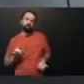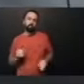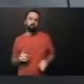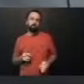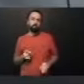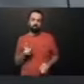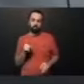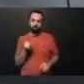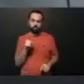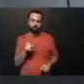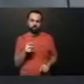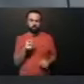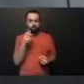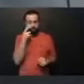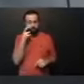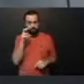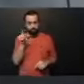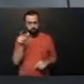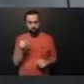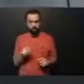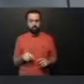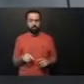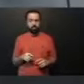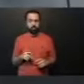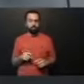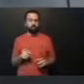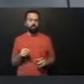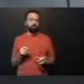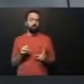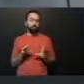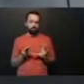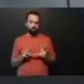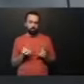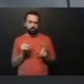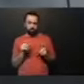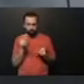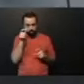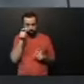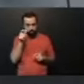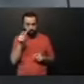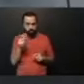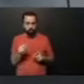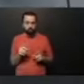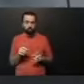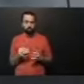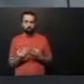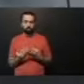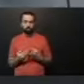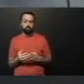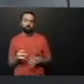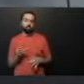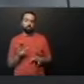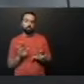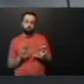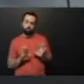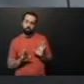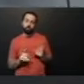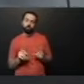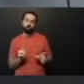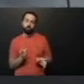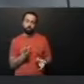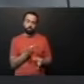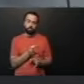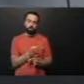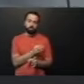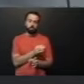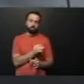vocês podem assistir a aula novamente, vai dando pause, se não deu tempo de fazer esse exercício conosco, tá? Vocês podem